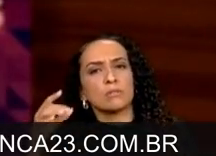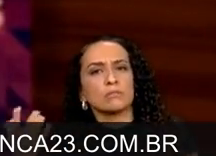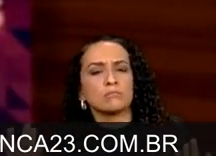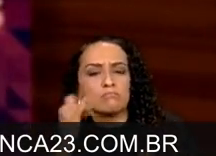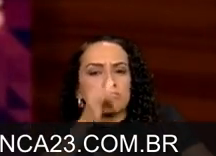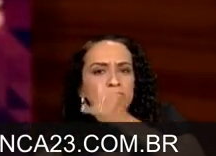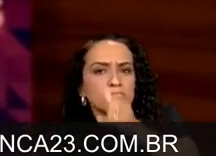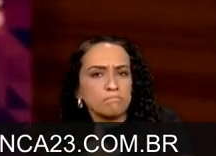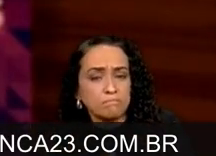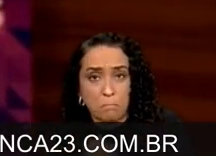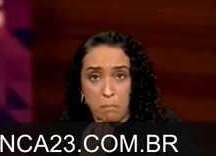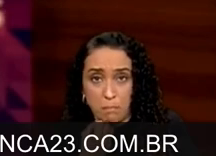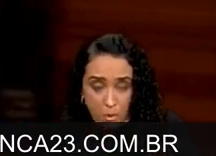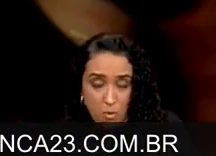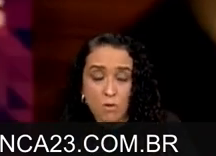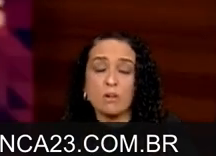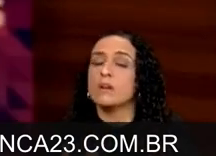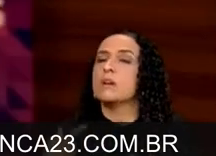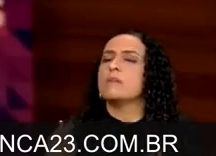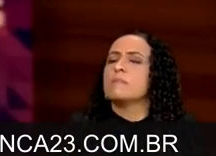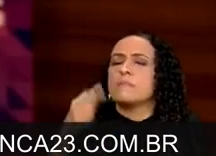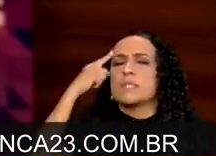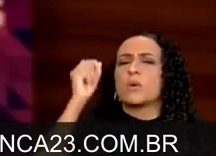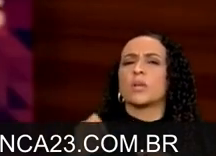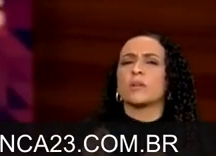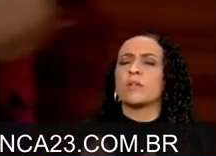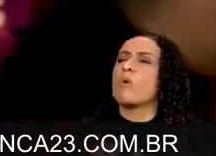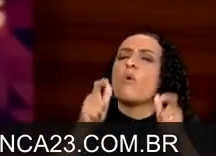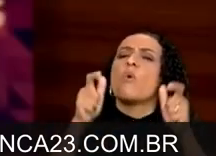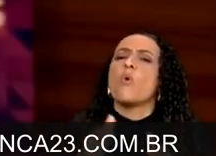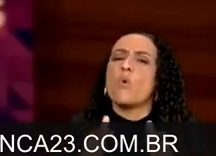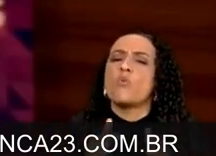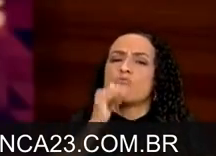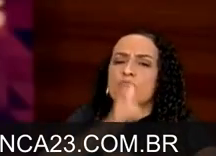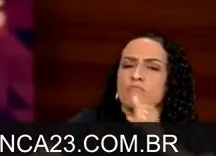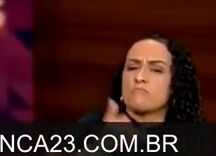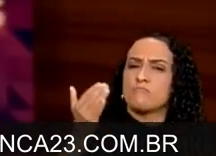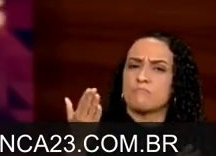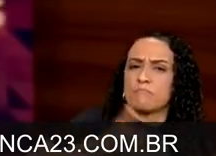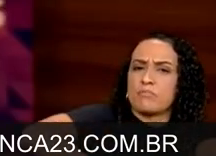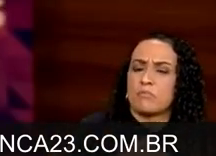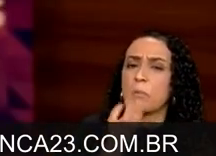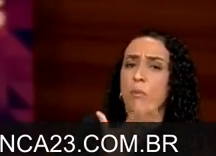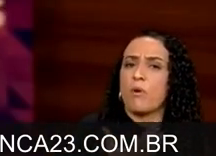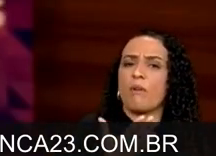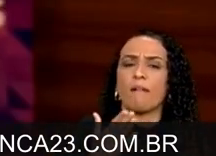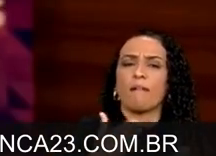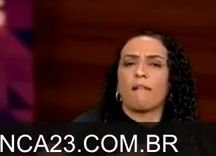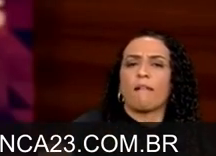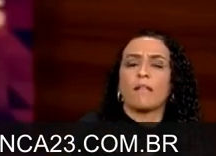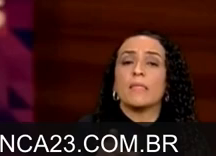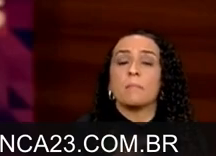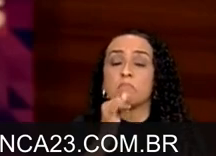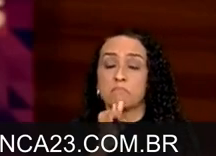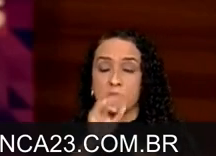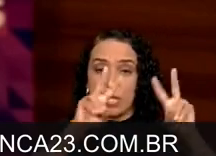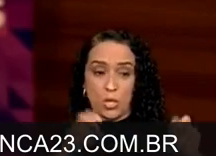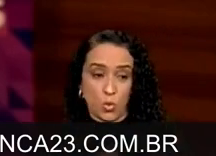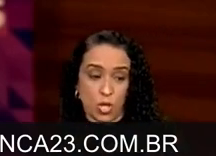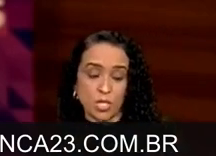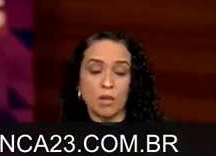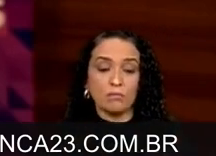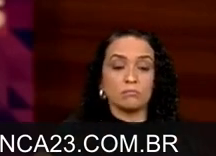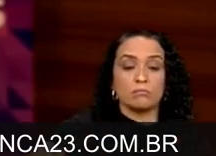conectividade significativa, eu tenho que pensar onde essa conectividade vai ser feita e, por exemplo, no caso da educação, nos